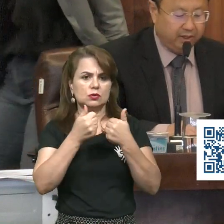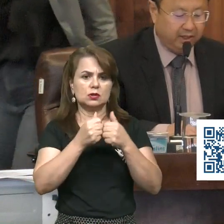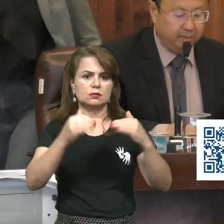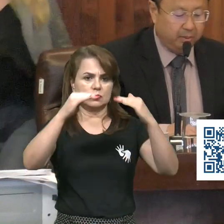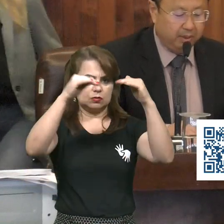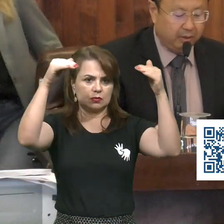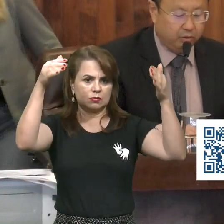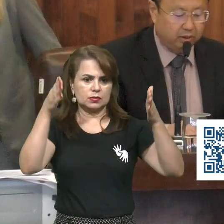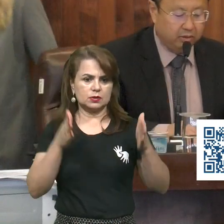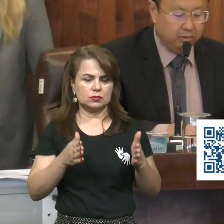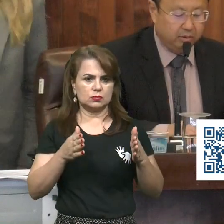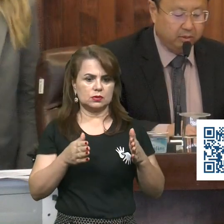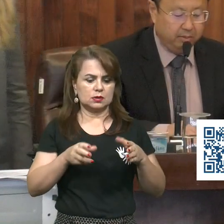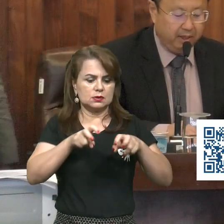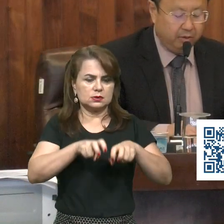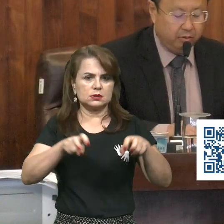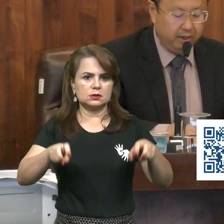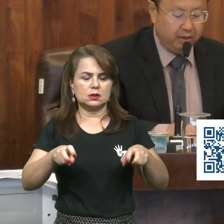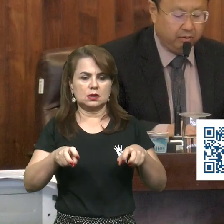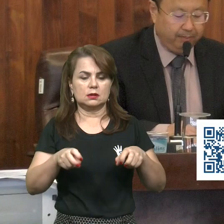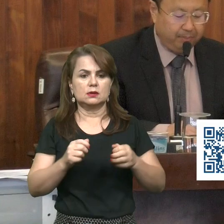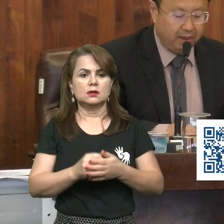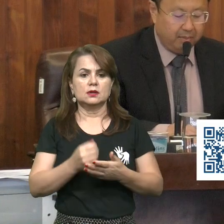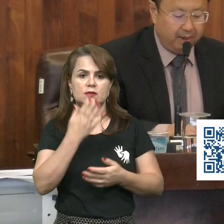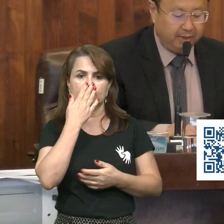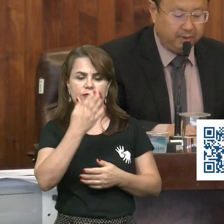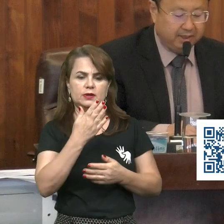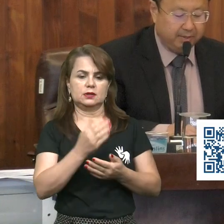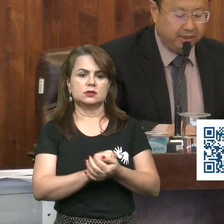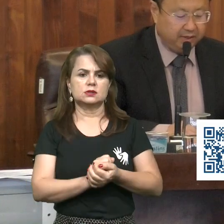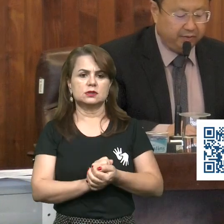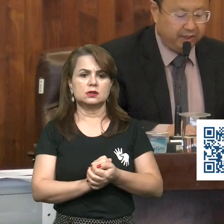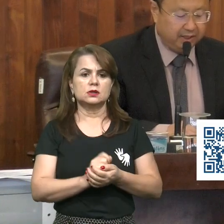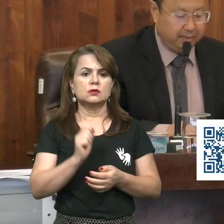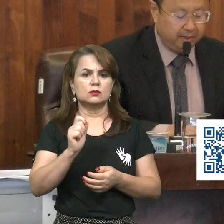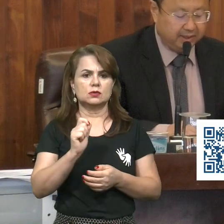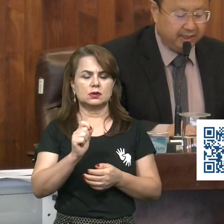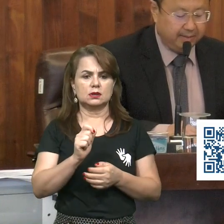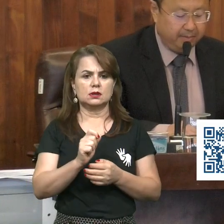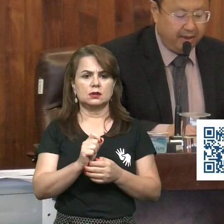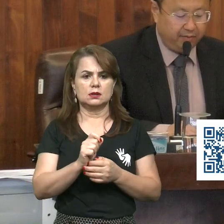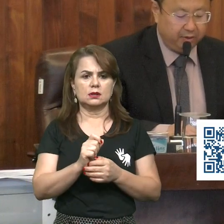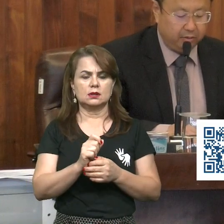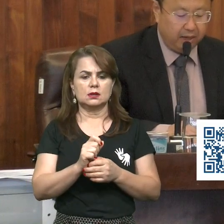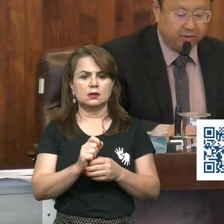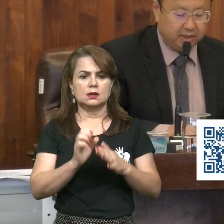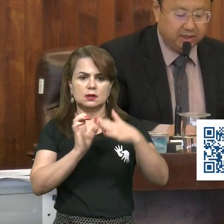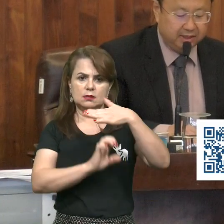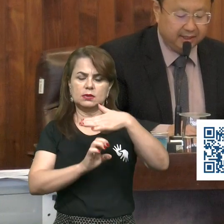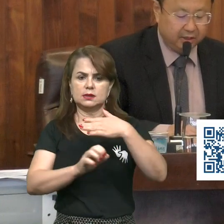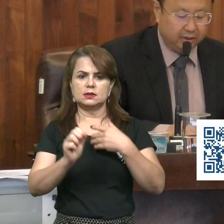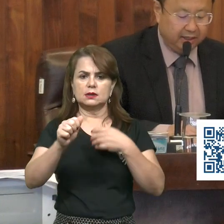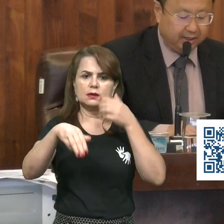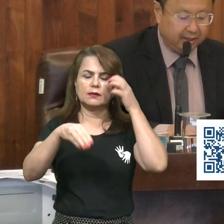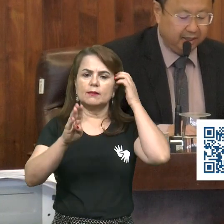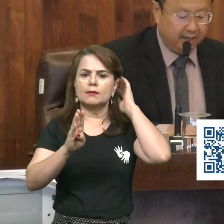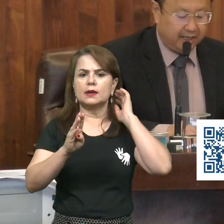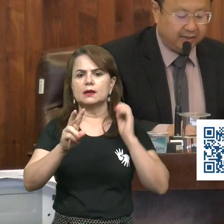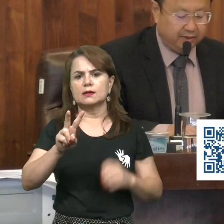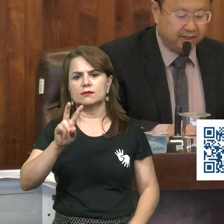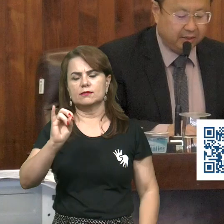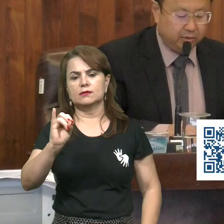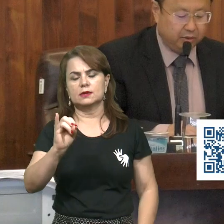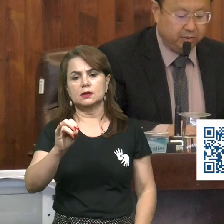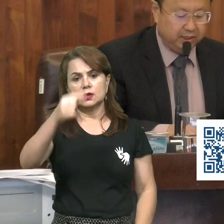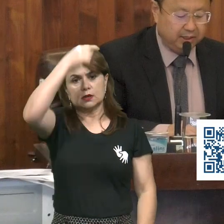na Avenida República, altura do número 6161, mais precisamente em frente à empresa Ambev, no bairro Jardim Santa Antonieta.